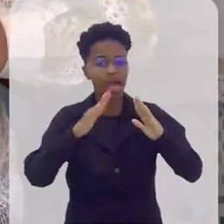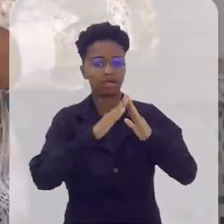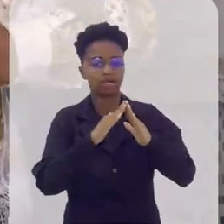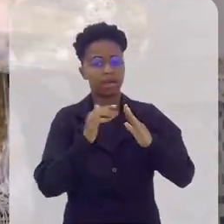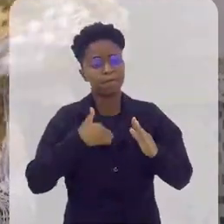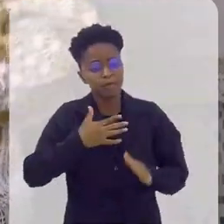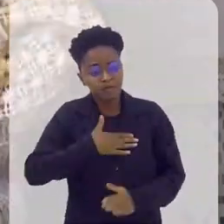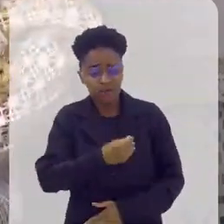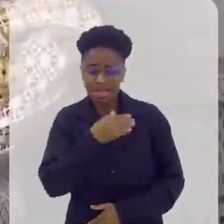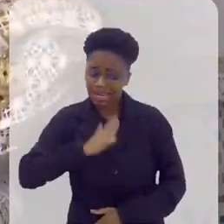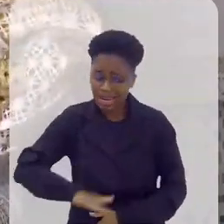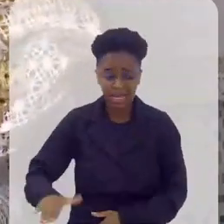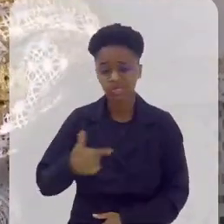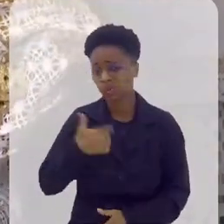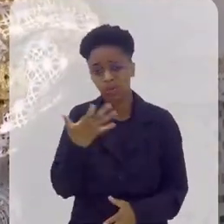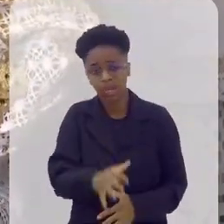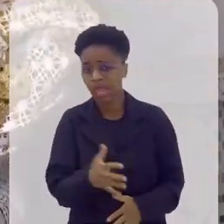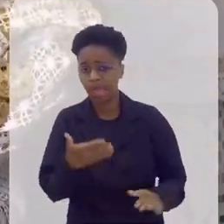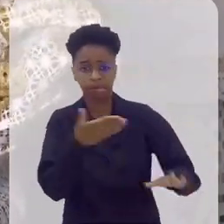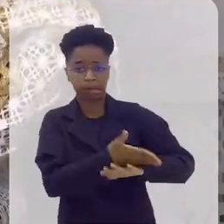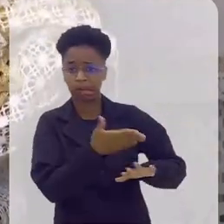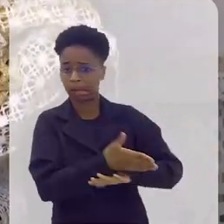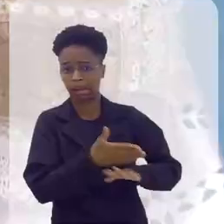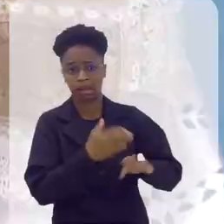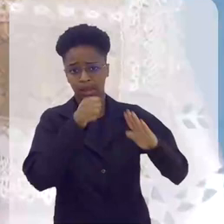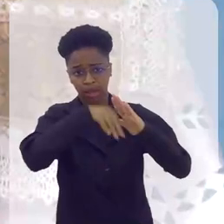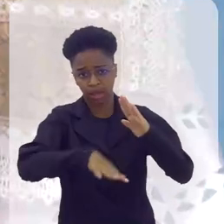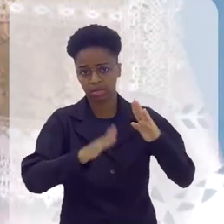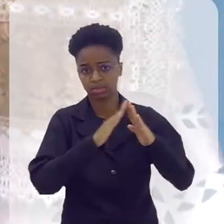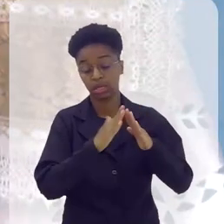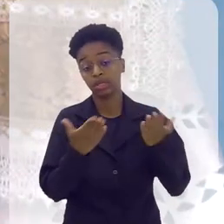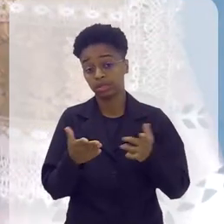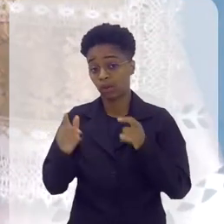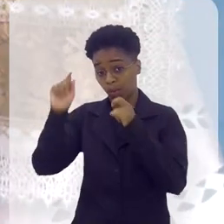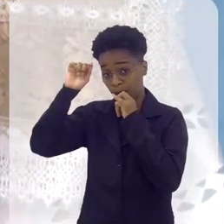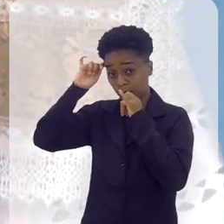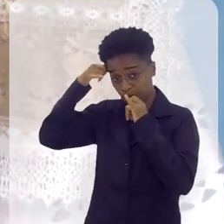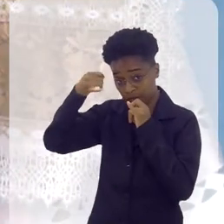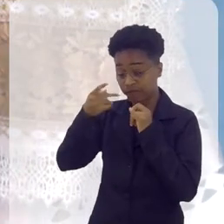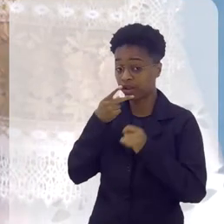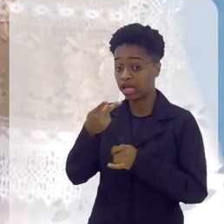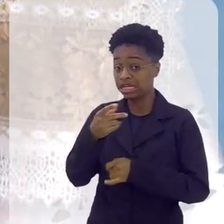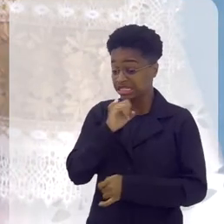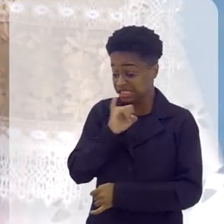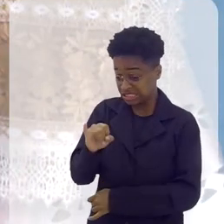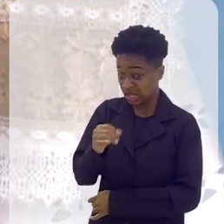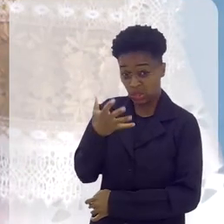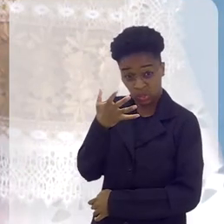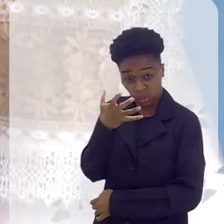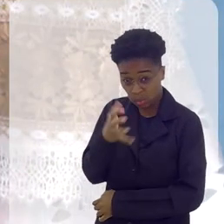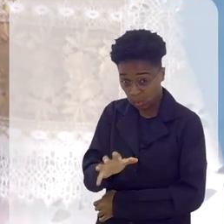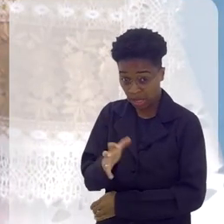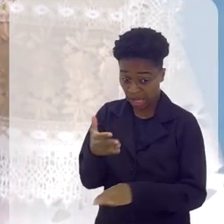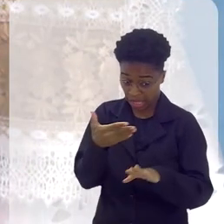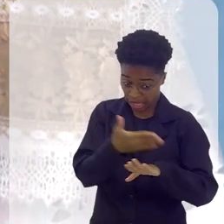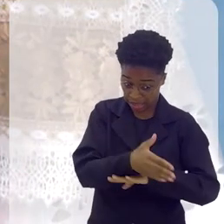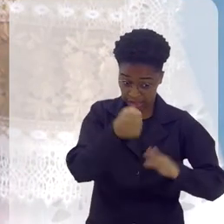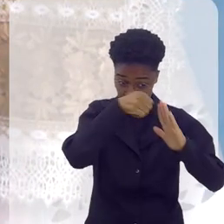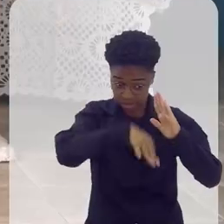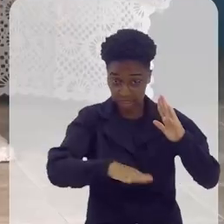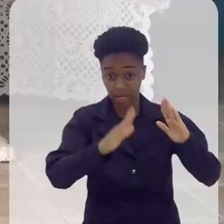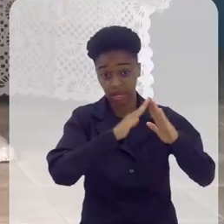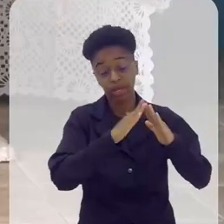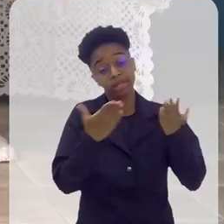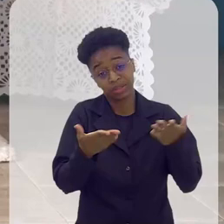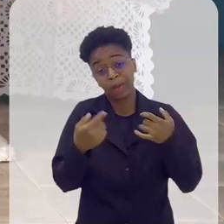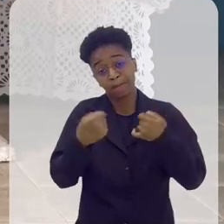uma criança, eu não criei o meu filho para isso. Ela falou assim, bom, ele disse assim para ela, se você não quer que ele vá para os terreiros,